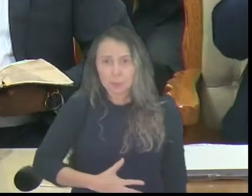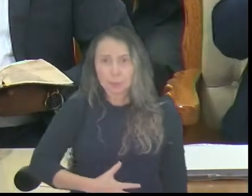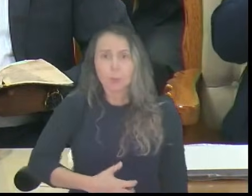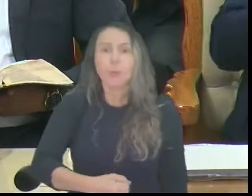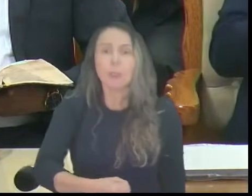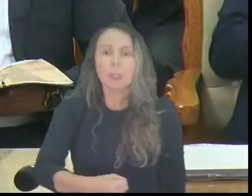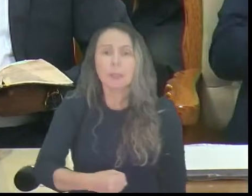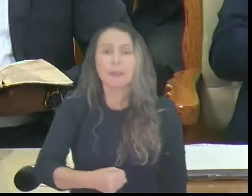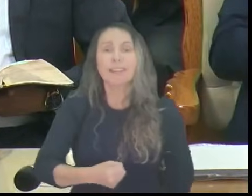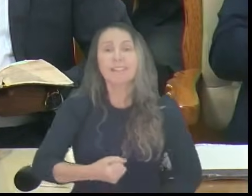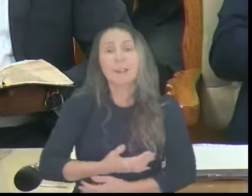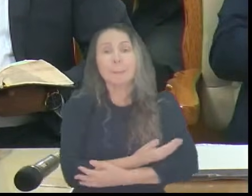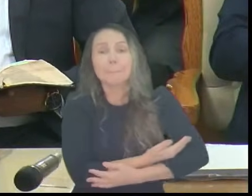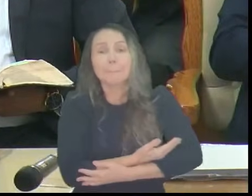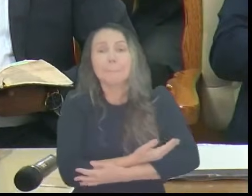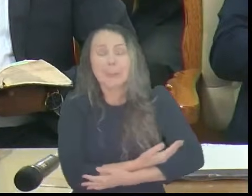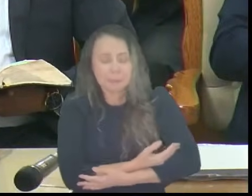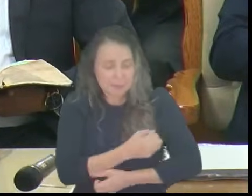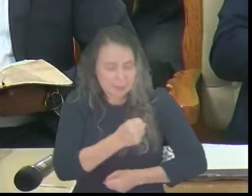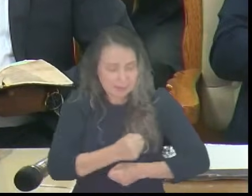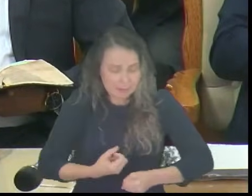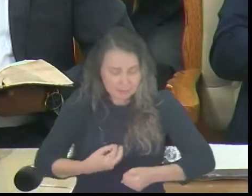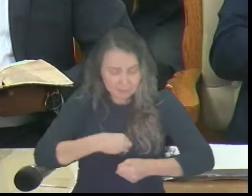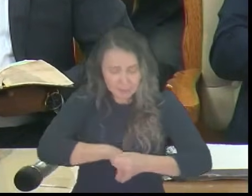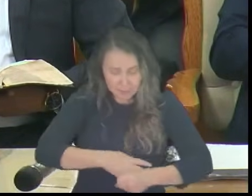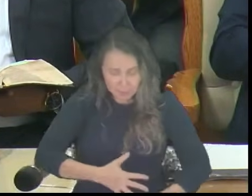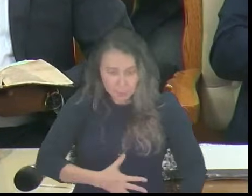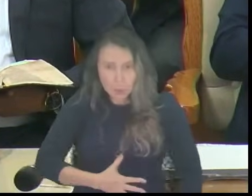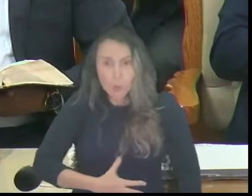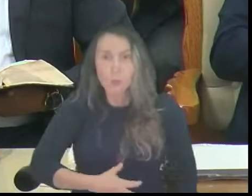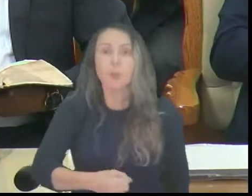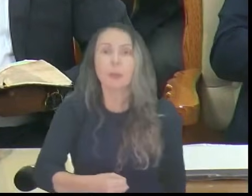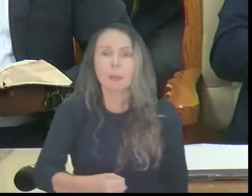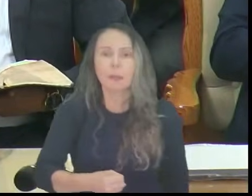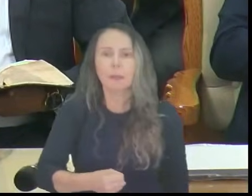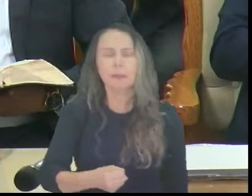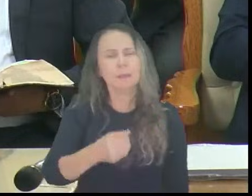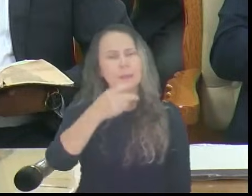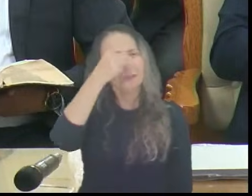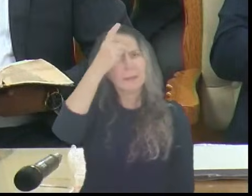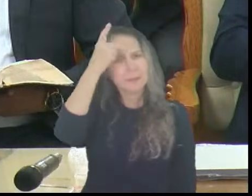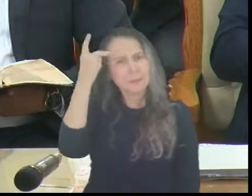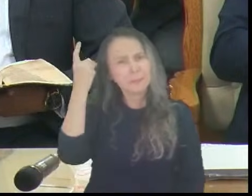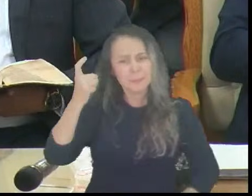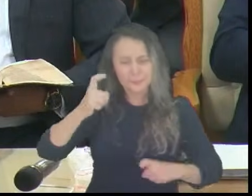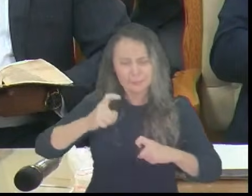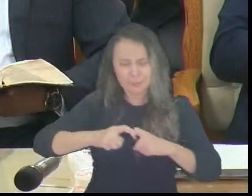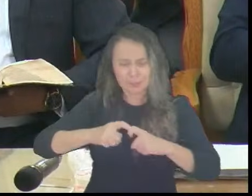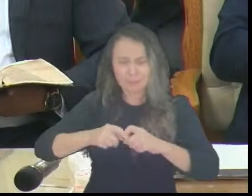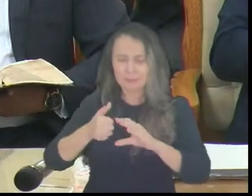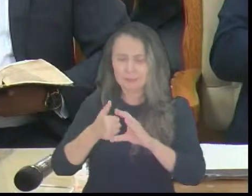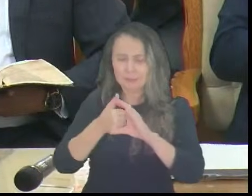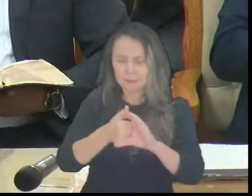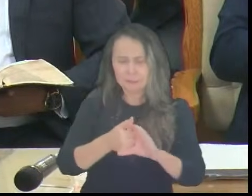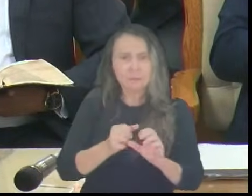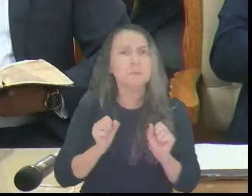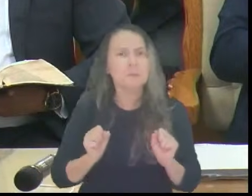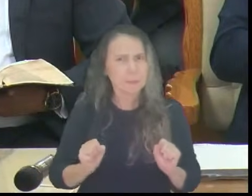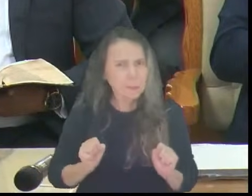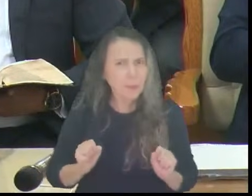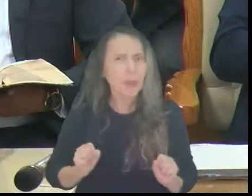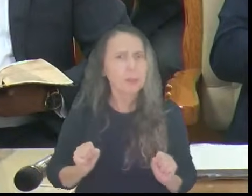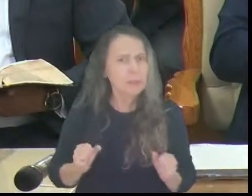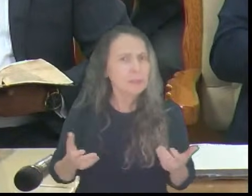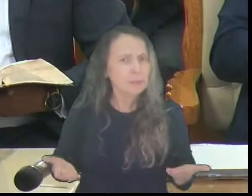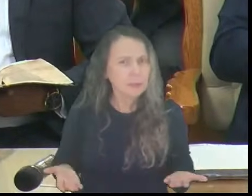Ceife a vida dos bebês. E um cristão vai poder fazer isso? Um cristão lavado e remido no sangue de Jesus? Um cristão que